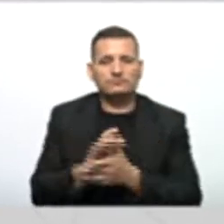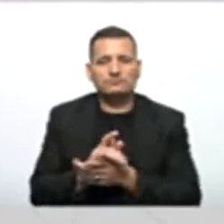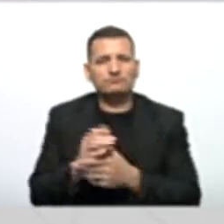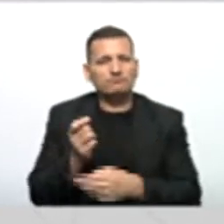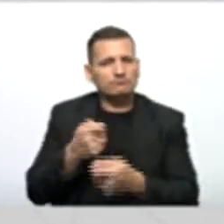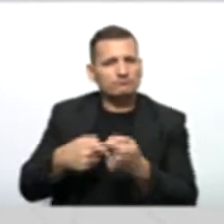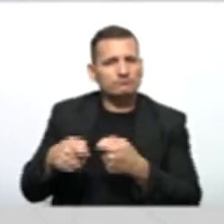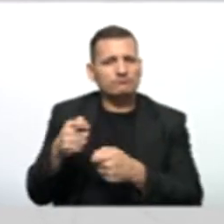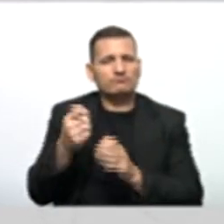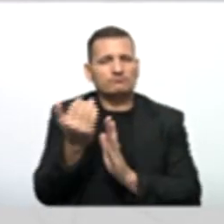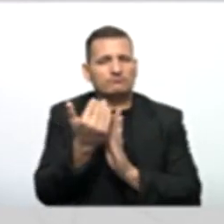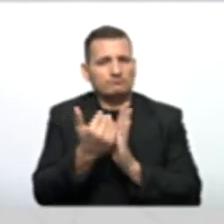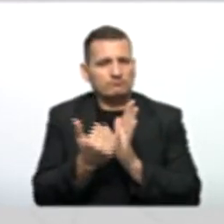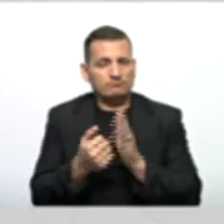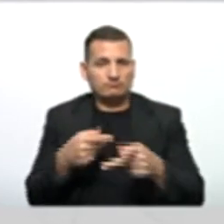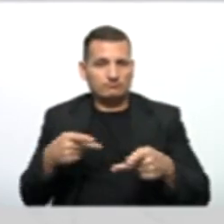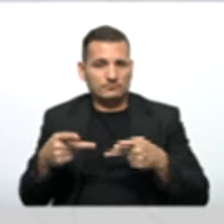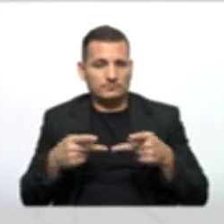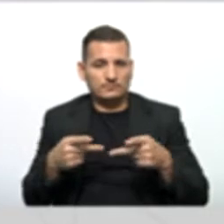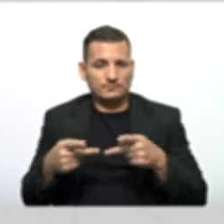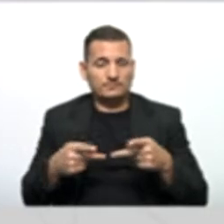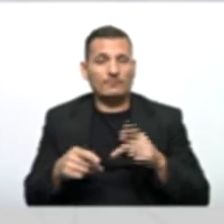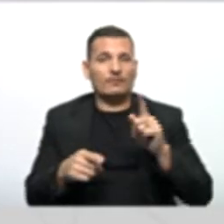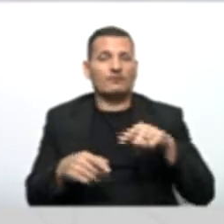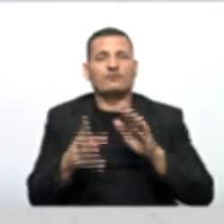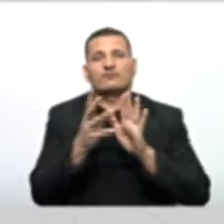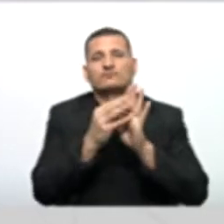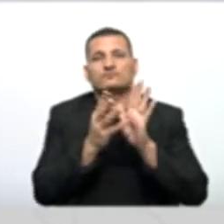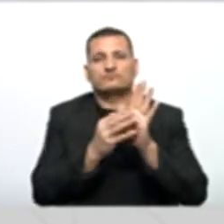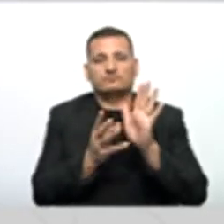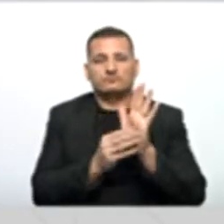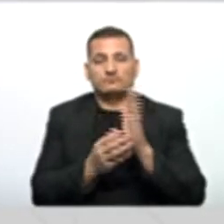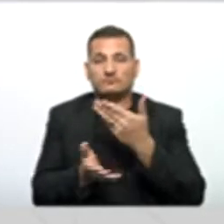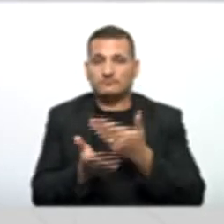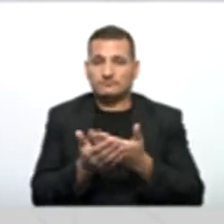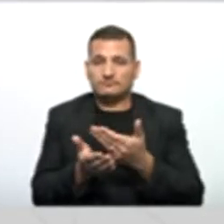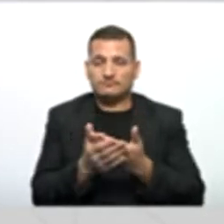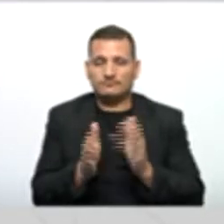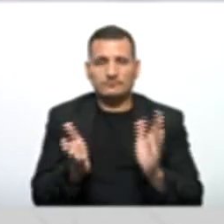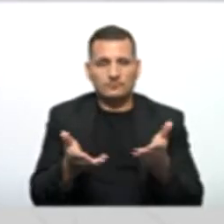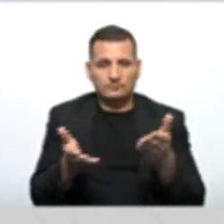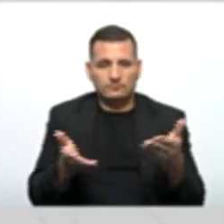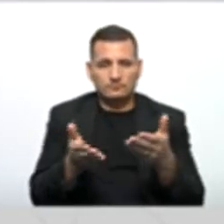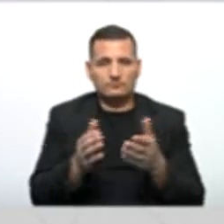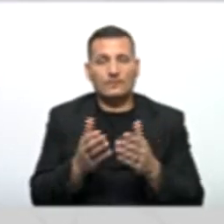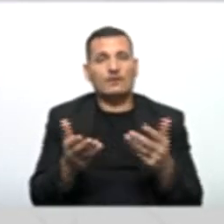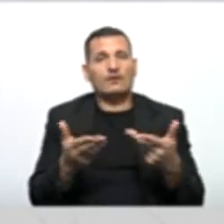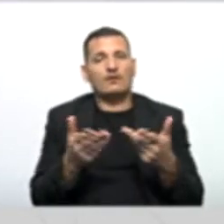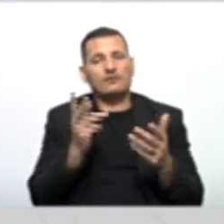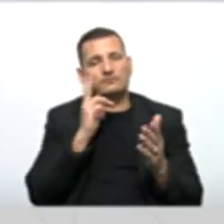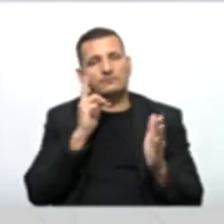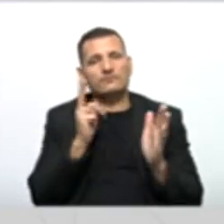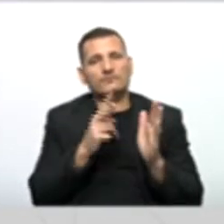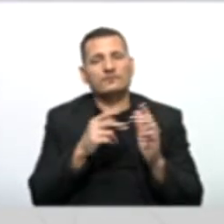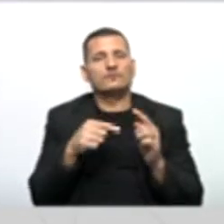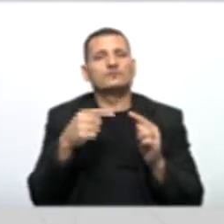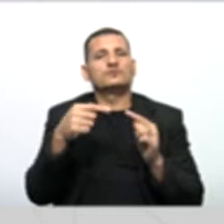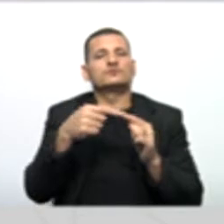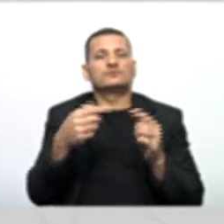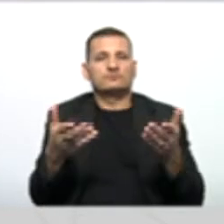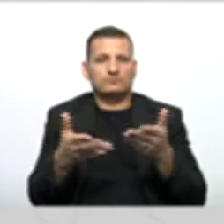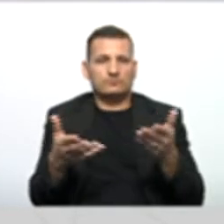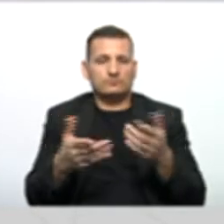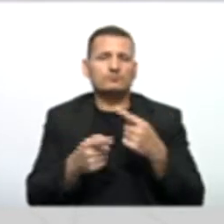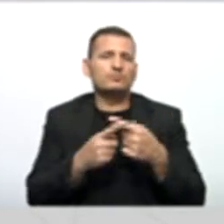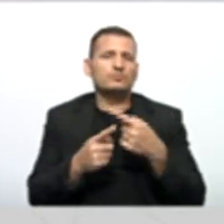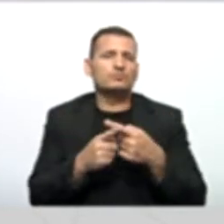de projetos, tá? Então, esse é o conteúdo da nossa aula de hoje. Vamos ver agora quais são os objetivos, né? O porquê da gente estar estudando